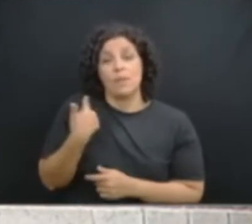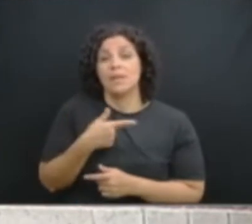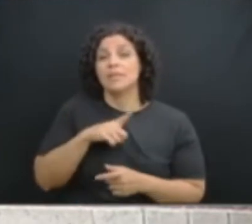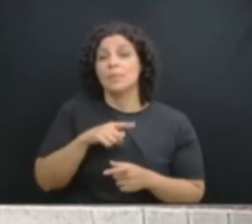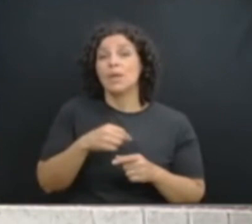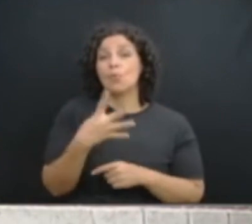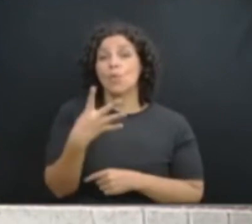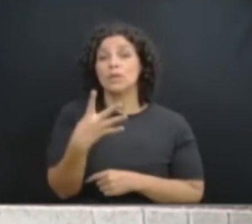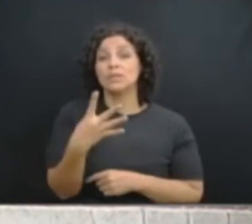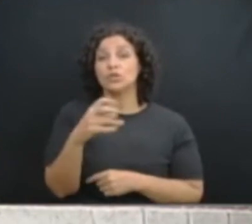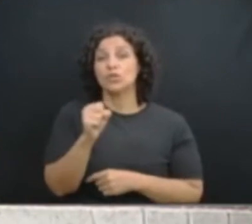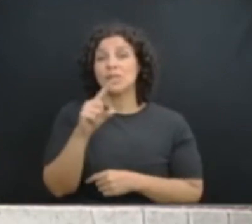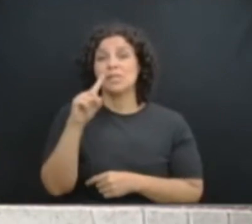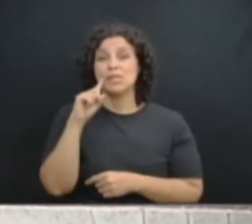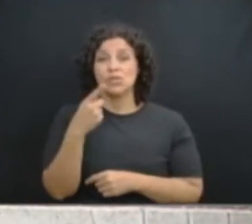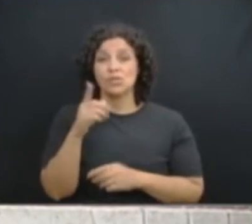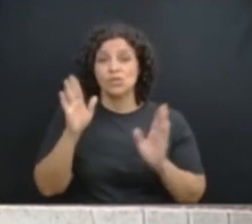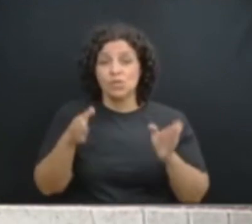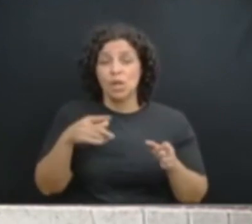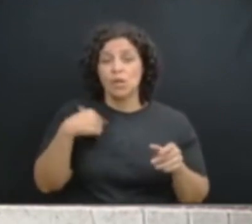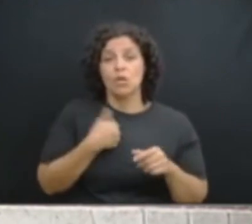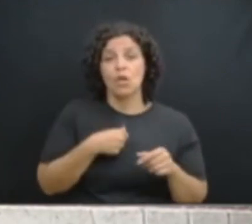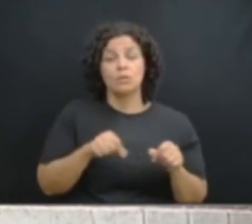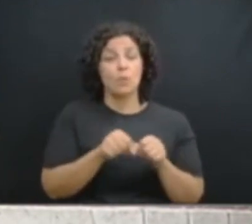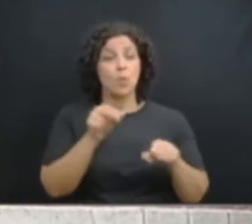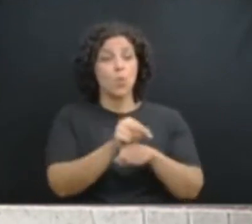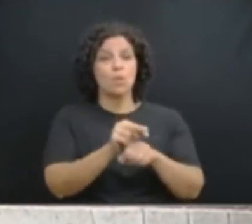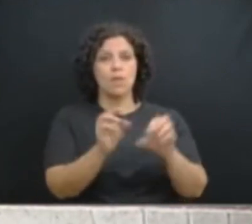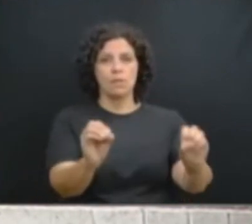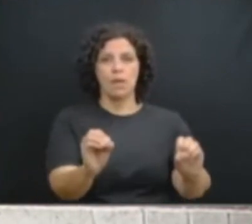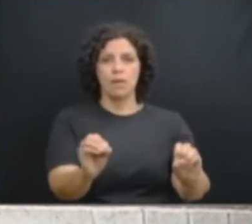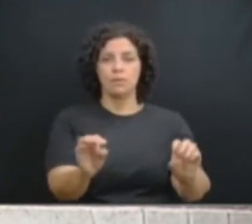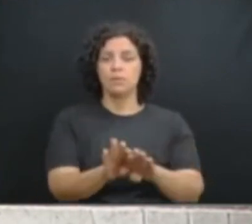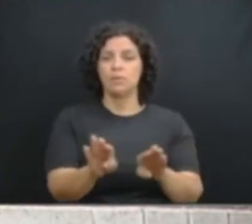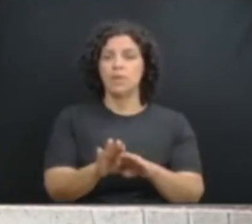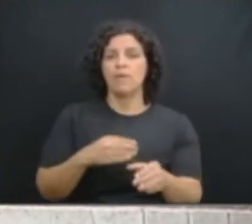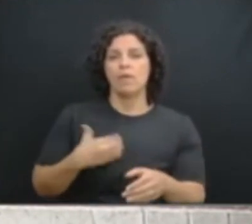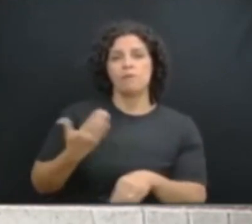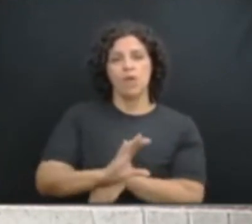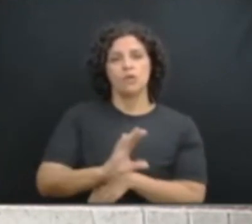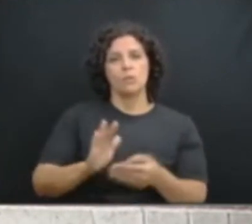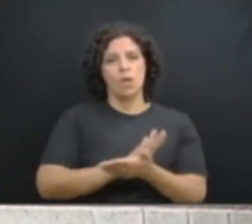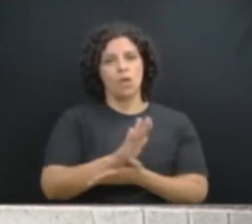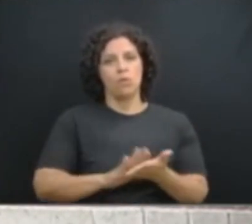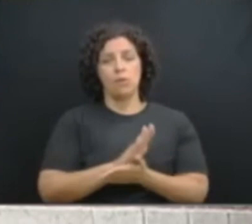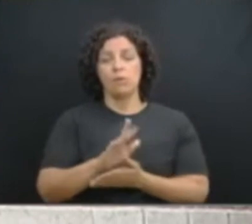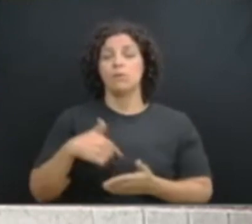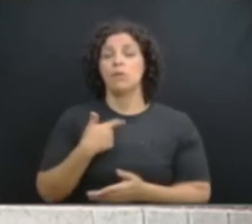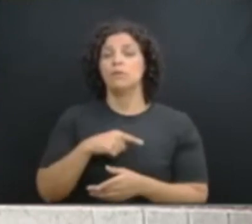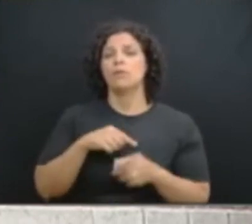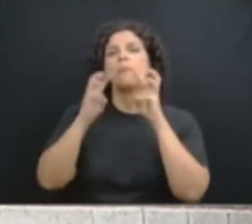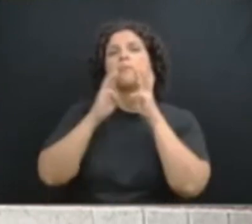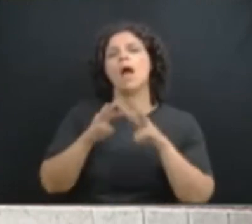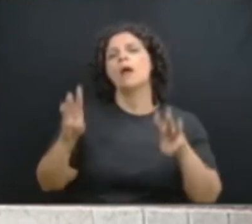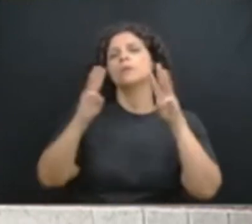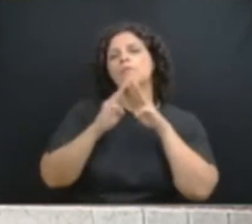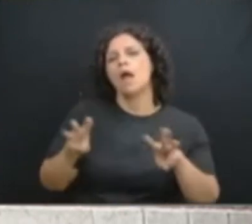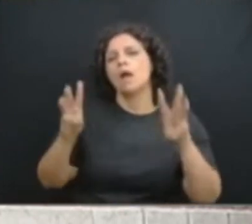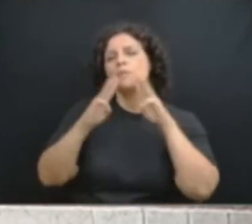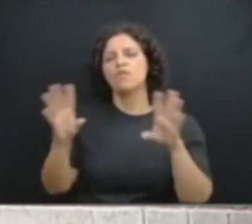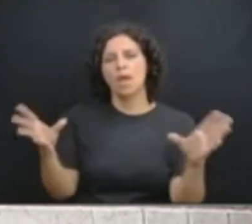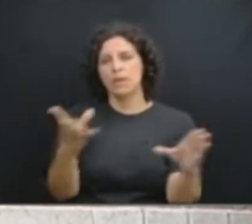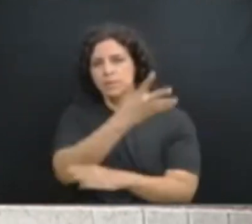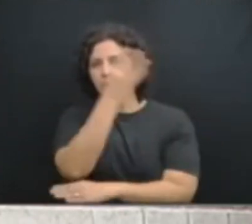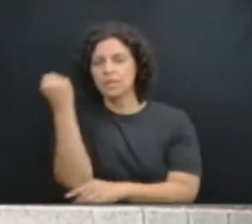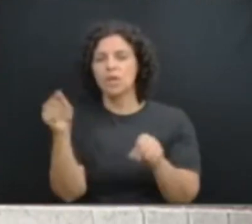de 480 dias sem terem cuidados, sem terem investimentos. Só tiveram propagandas. Ou vocês